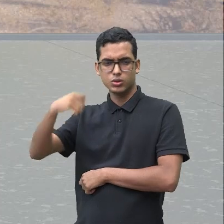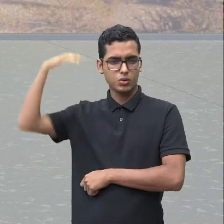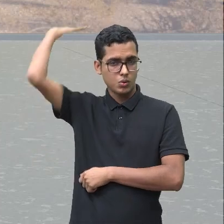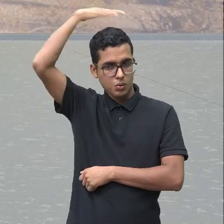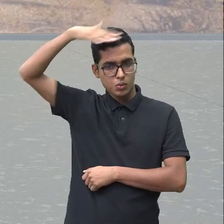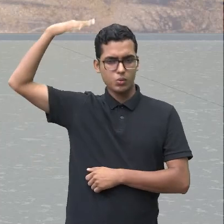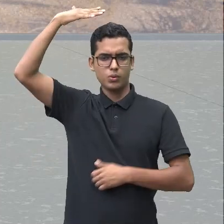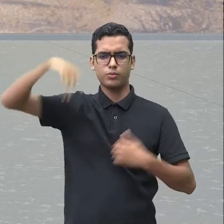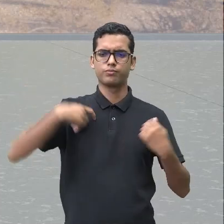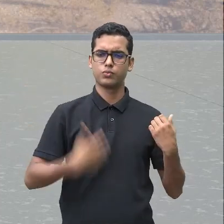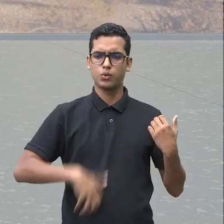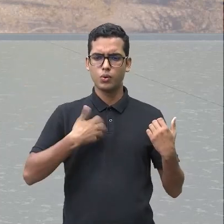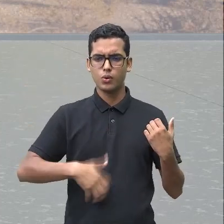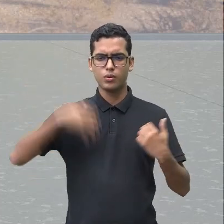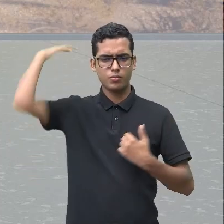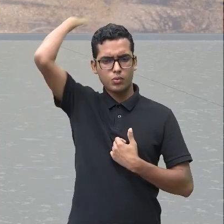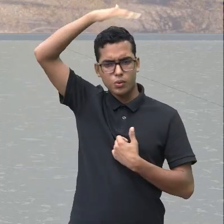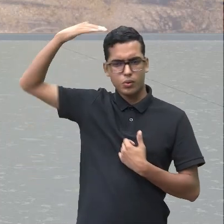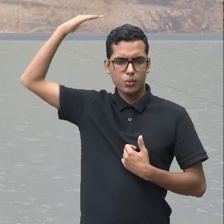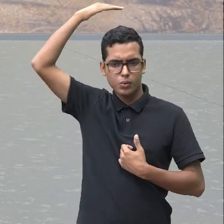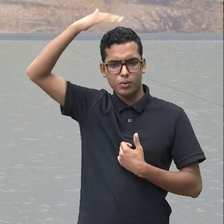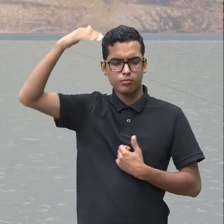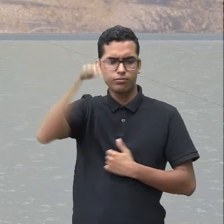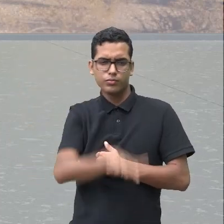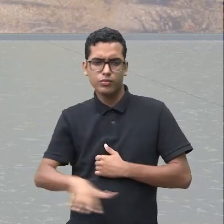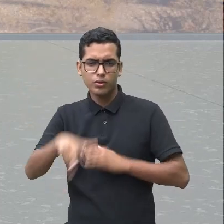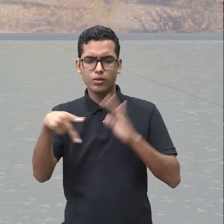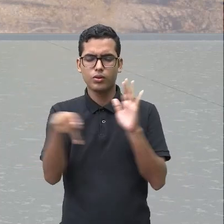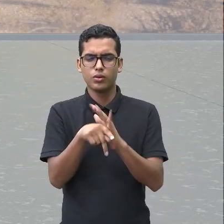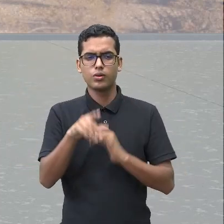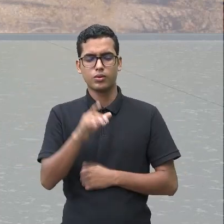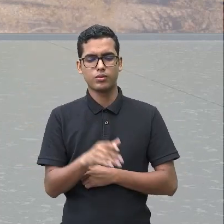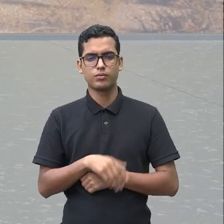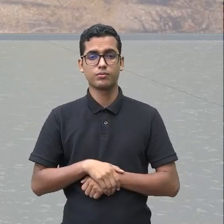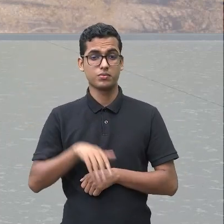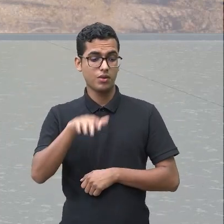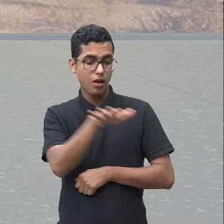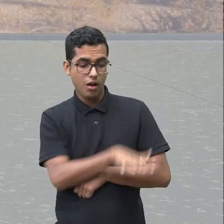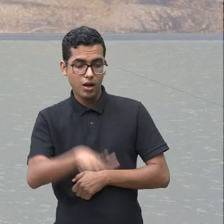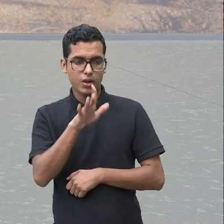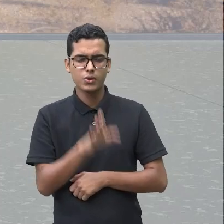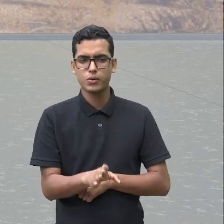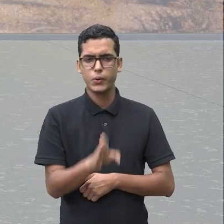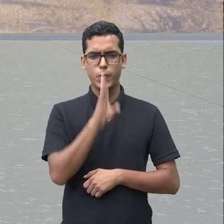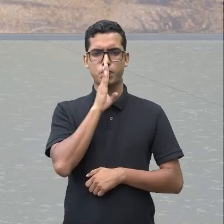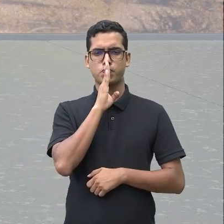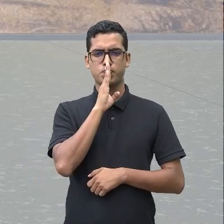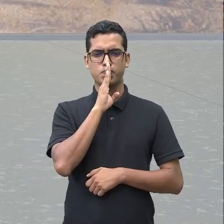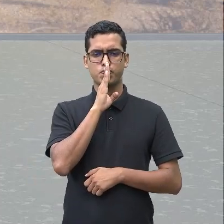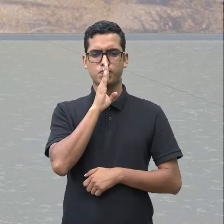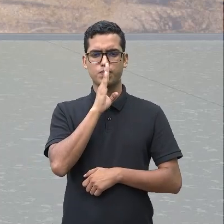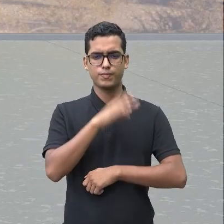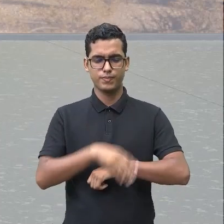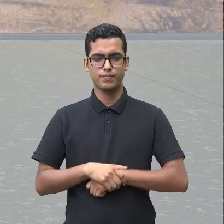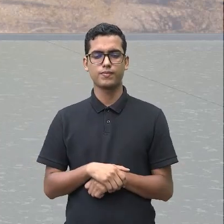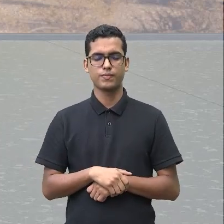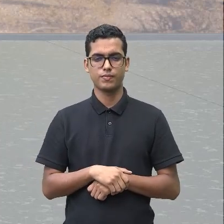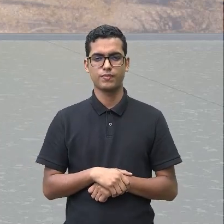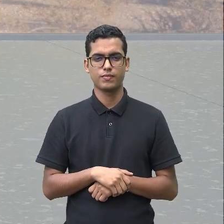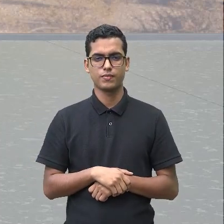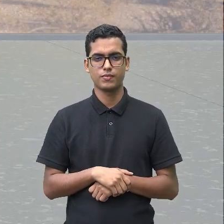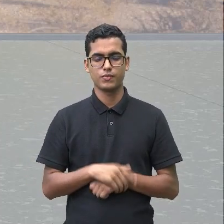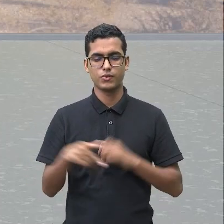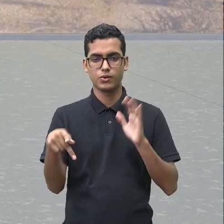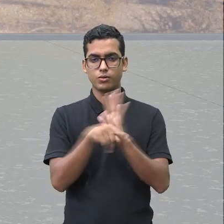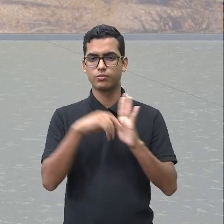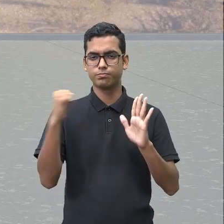México. Vamos ver do que se trata? Temos aqui, ó, várias marcas tipográficas. No próximo eu tenho marcas